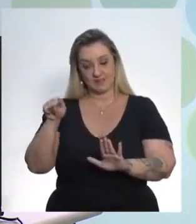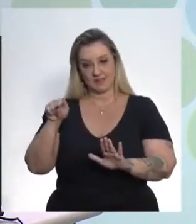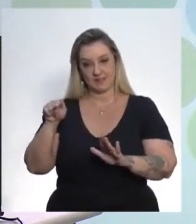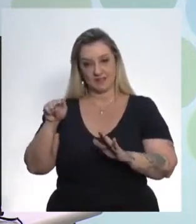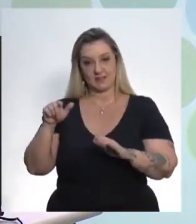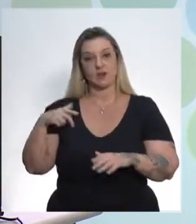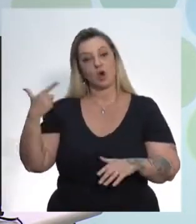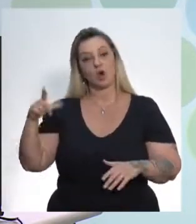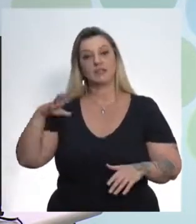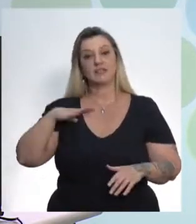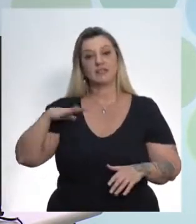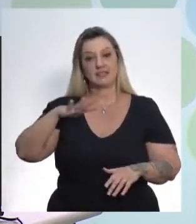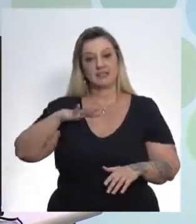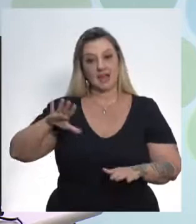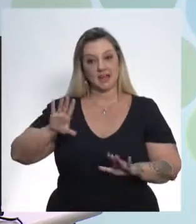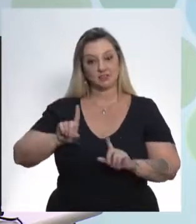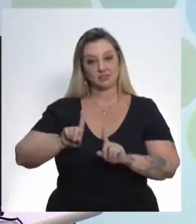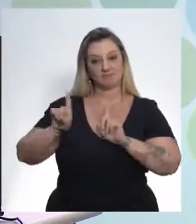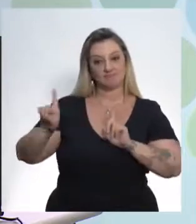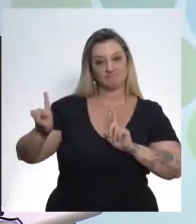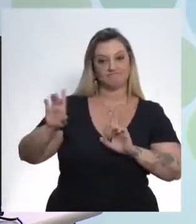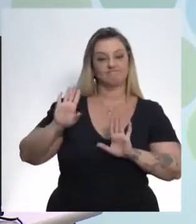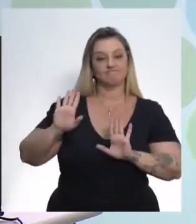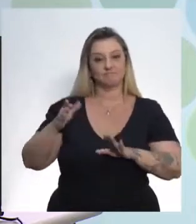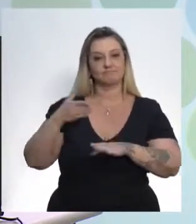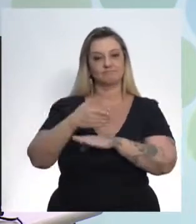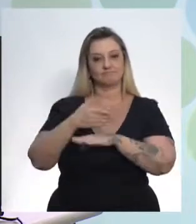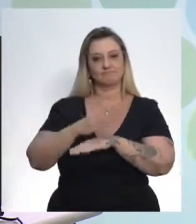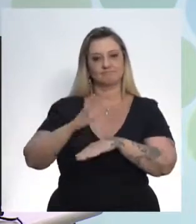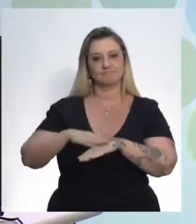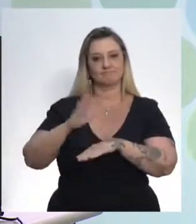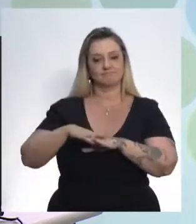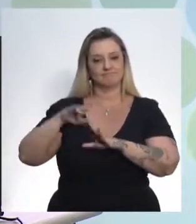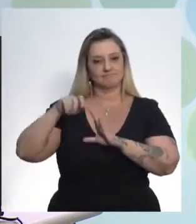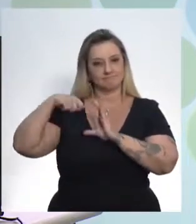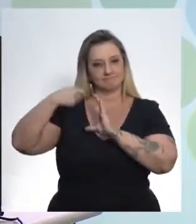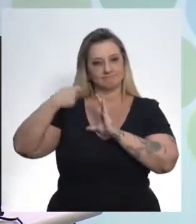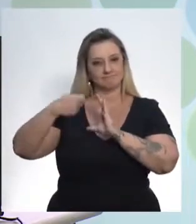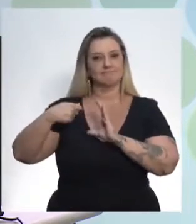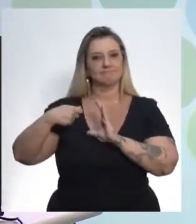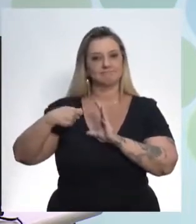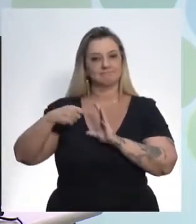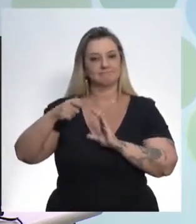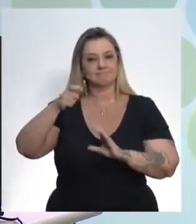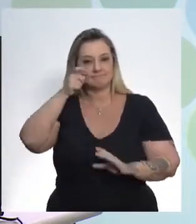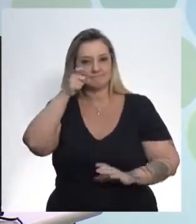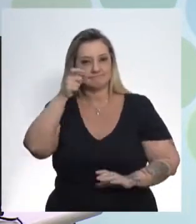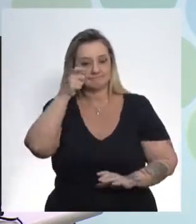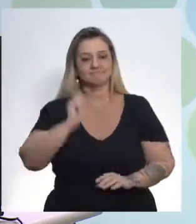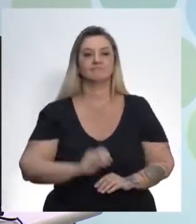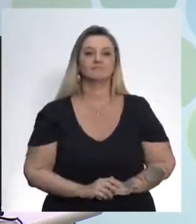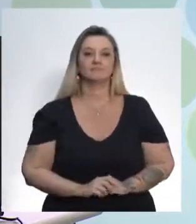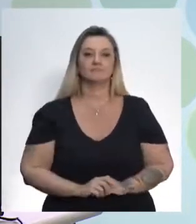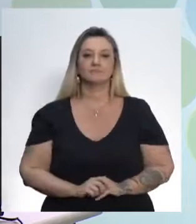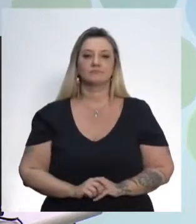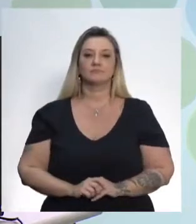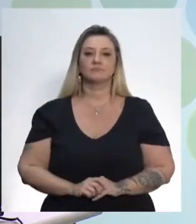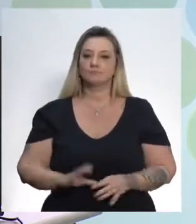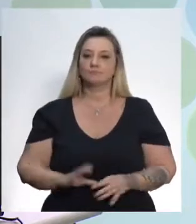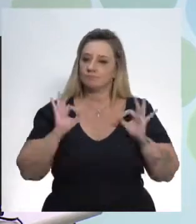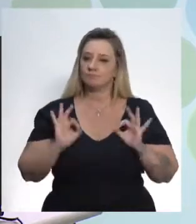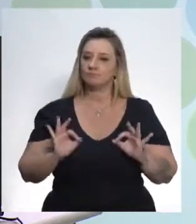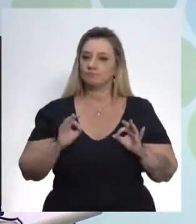outro município, mas ela vem participando cada vez mais, né, com vídeos muito interessantes, né, que